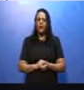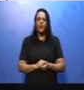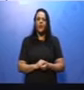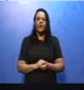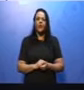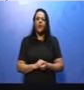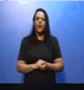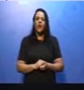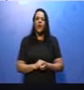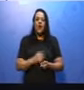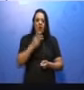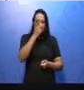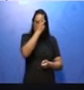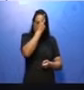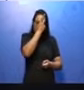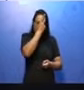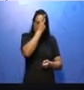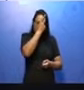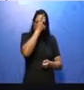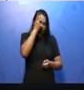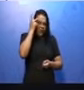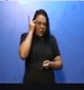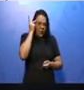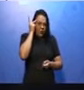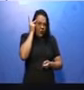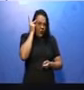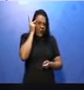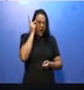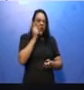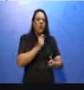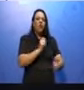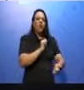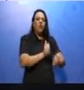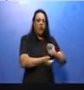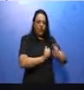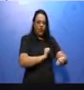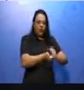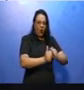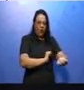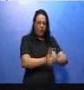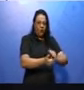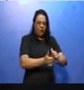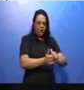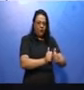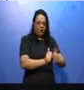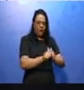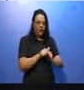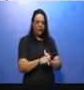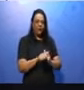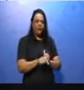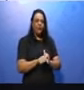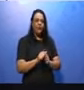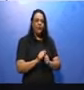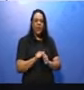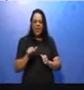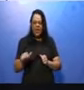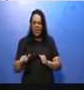entre vírgulas. Professora, o que estão entre vírgulas? A minha oração subordinada